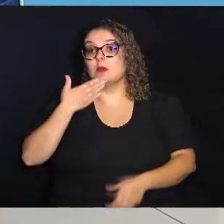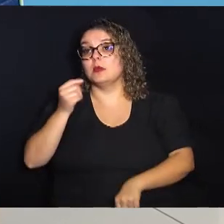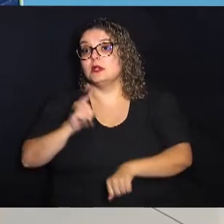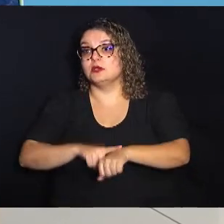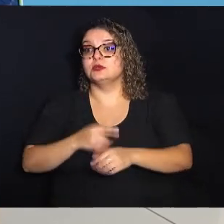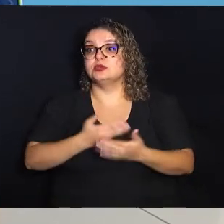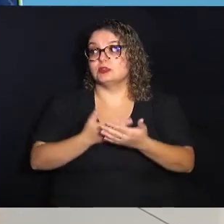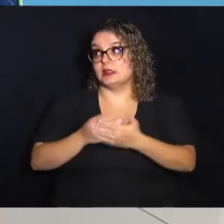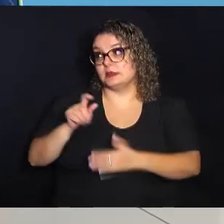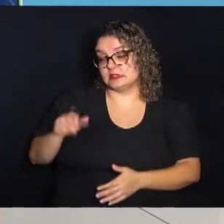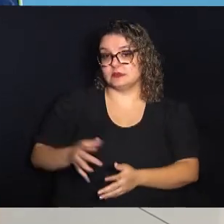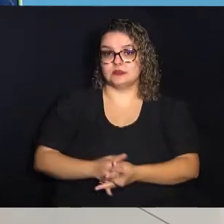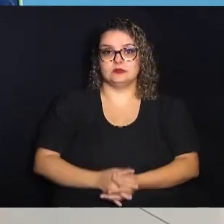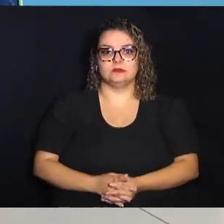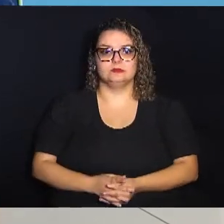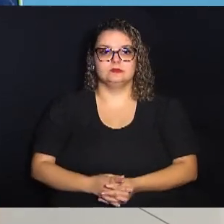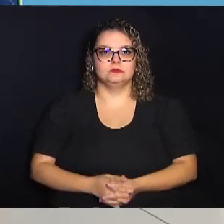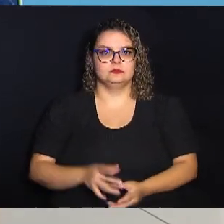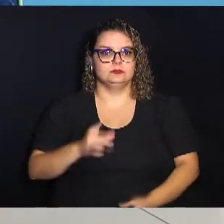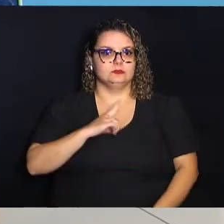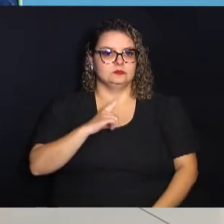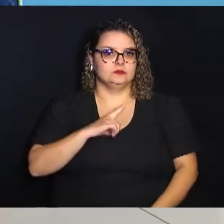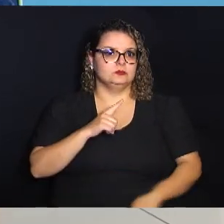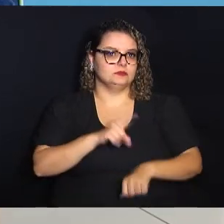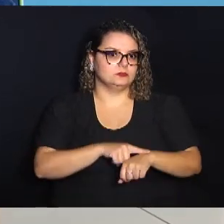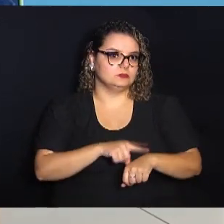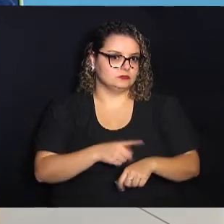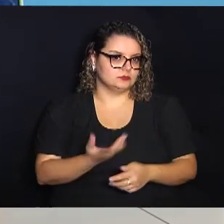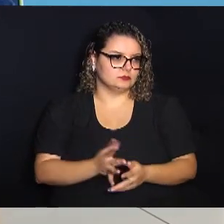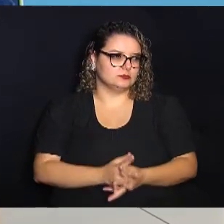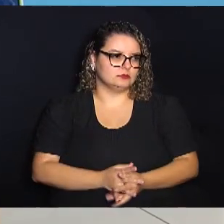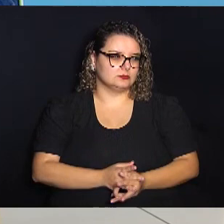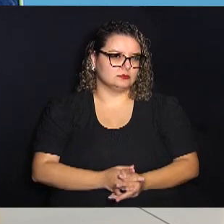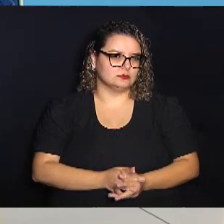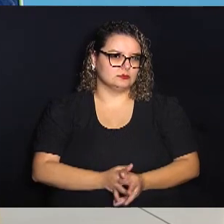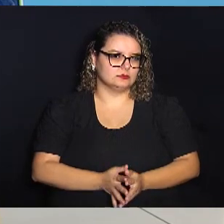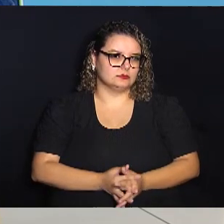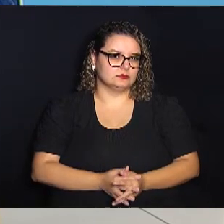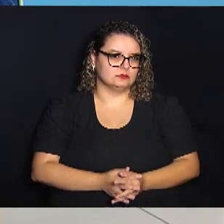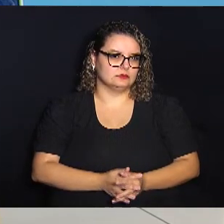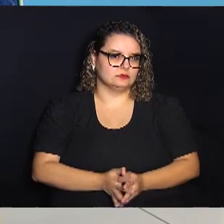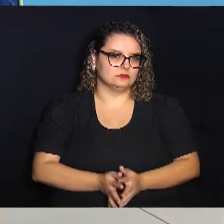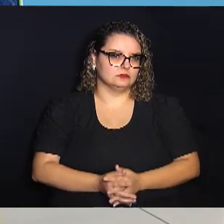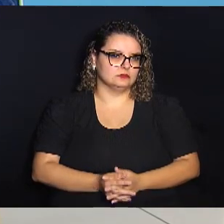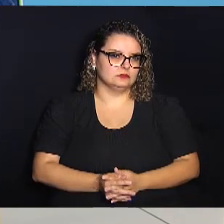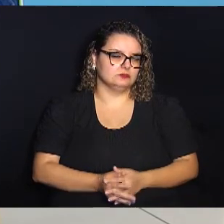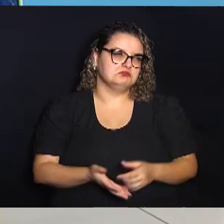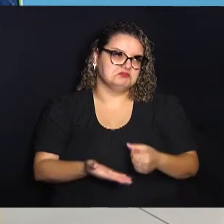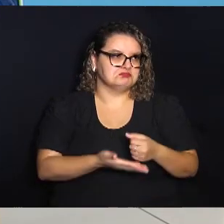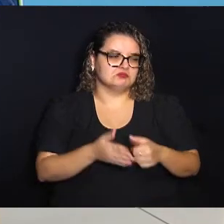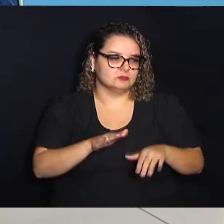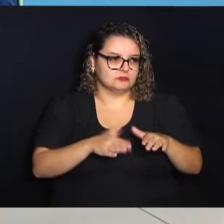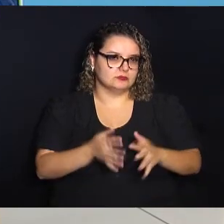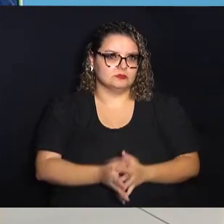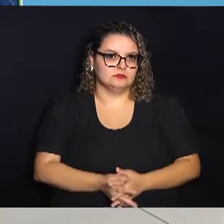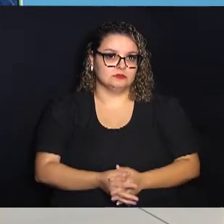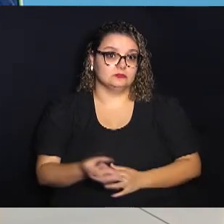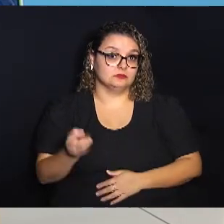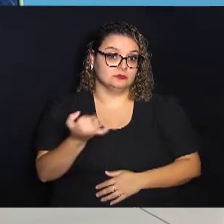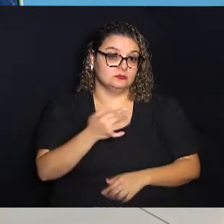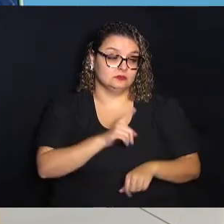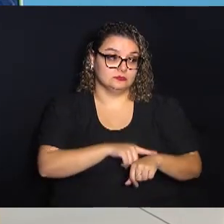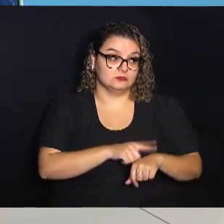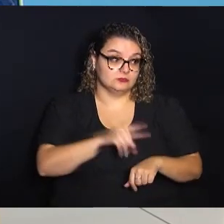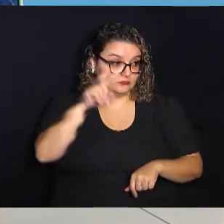melhor horário de estudo para essa pessoa. Existe um tempo assim considerado mínimo, talvez? Quantas horas